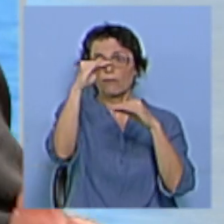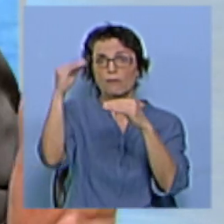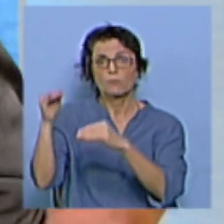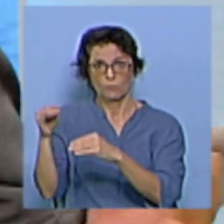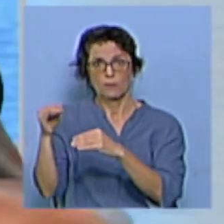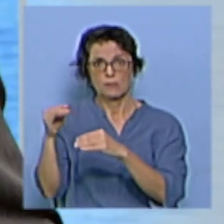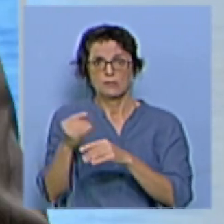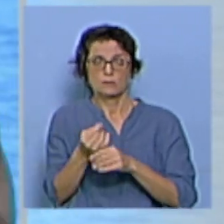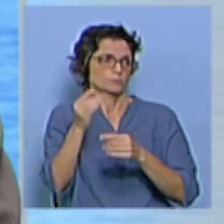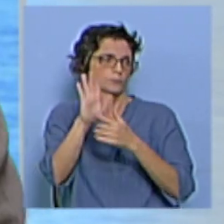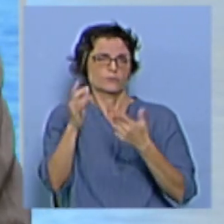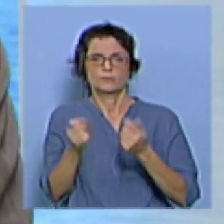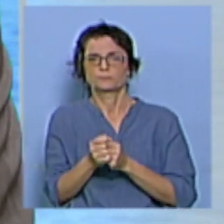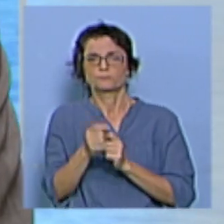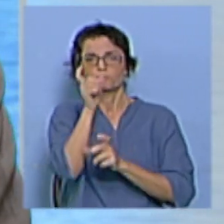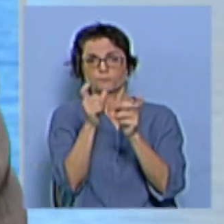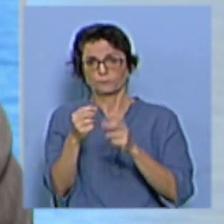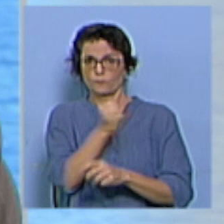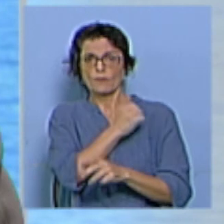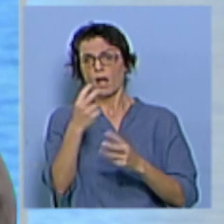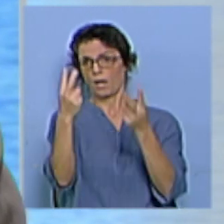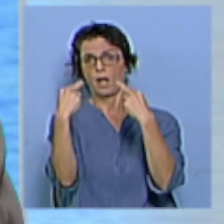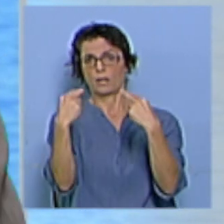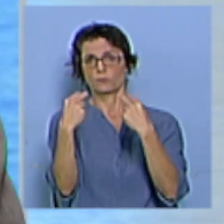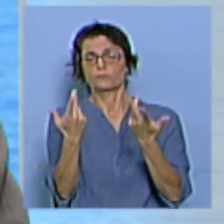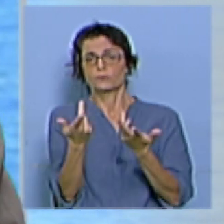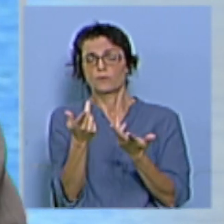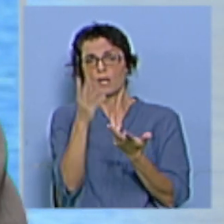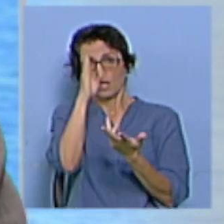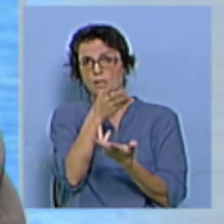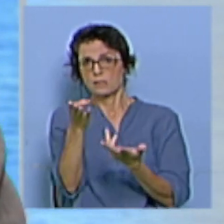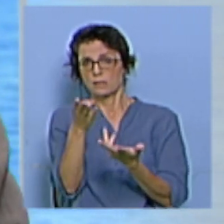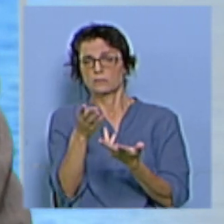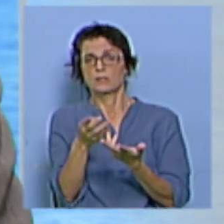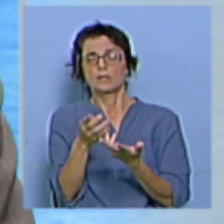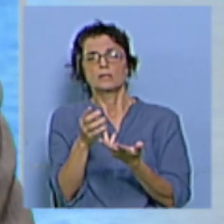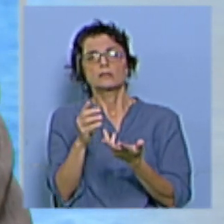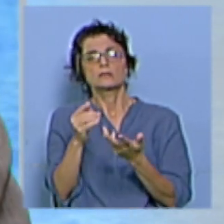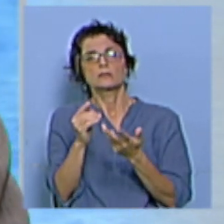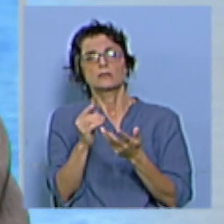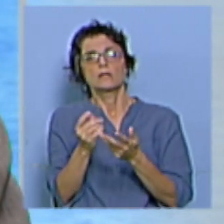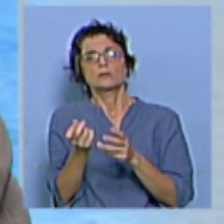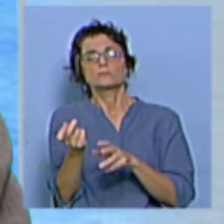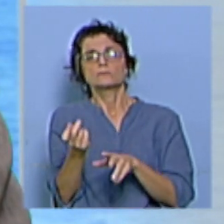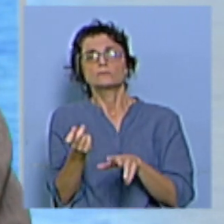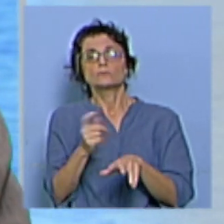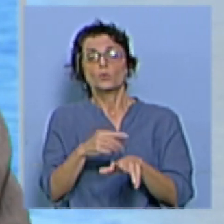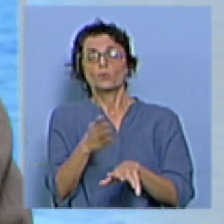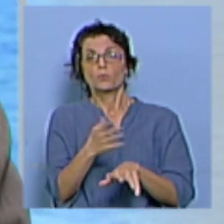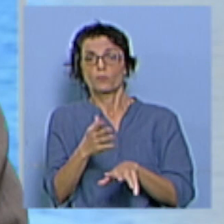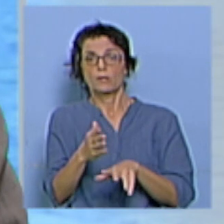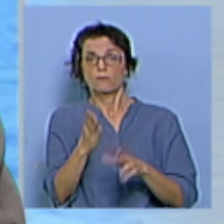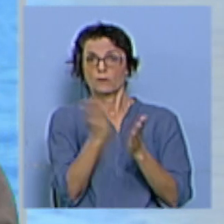se os nossos telespectadores sabem, mas quando se tratou de reabrir os estabelecimentos de